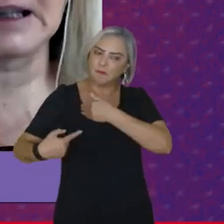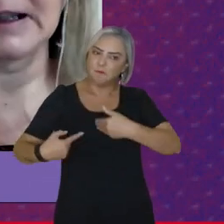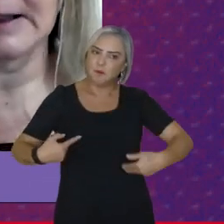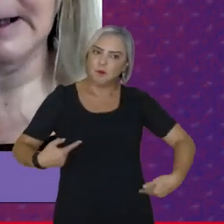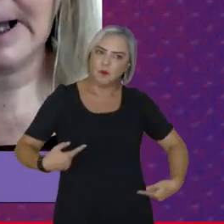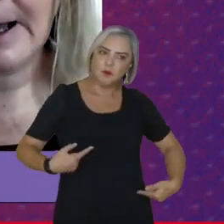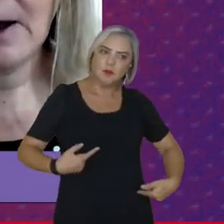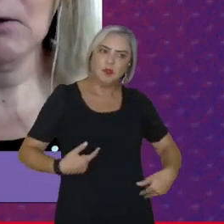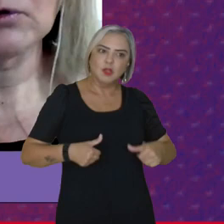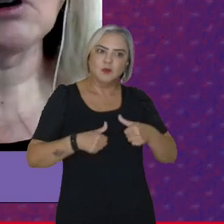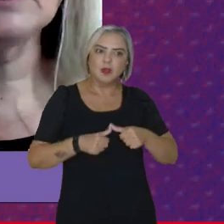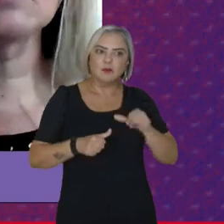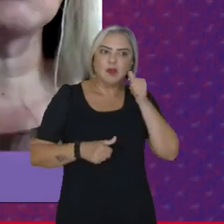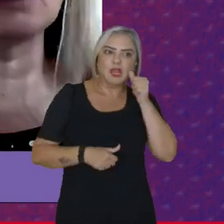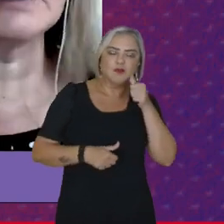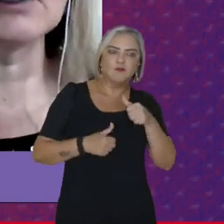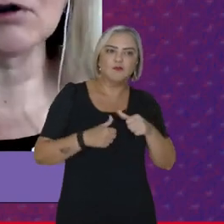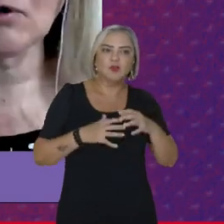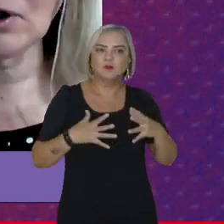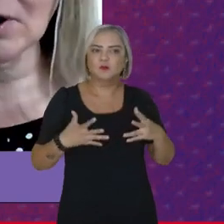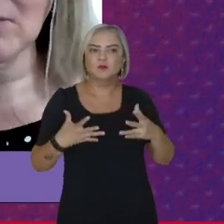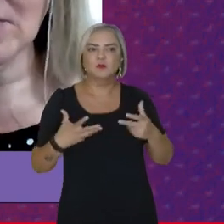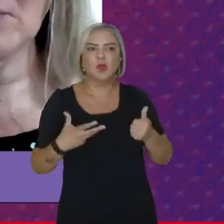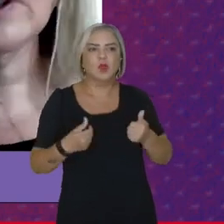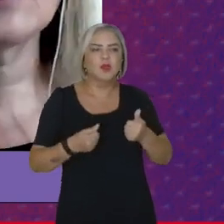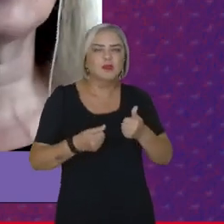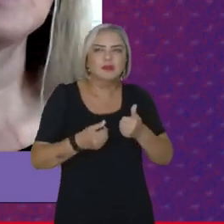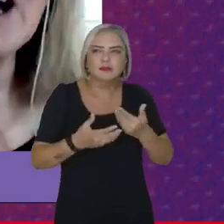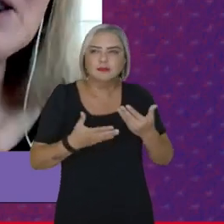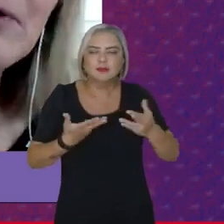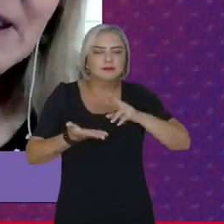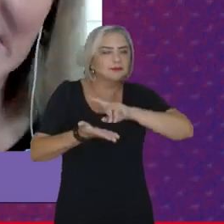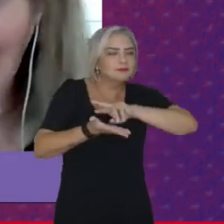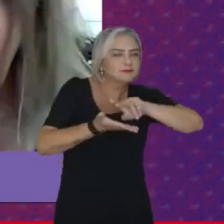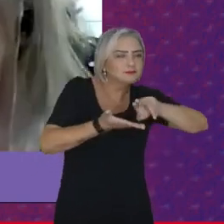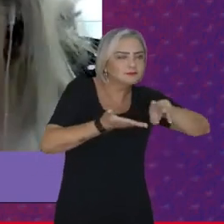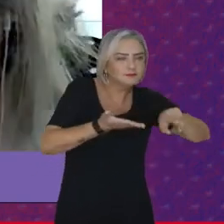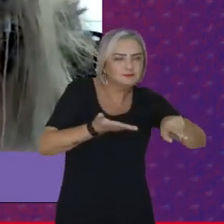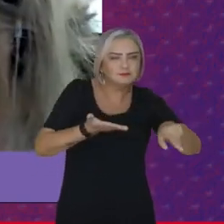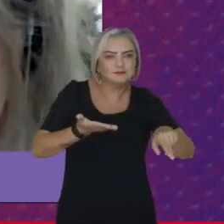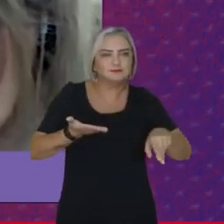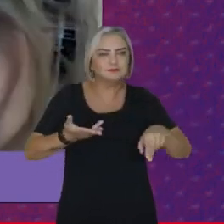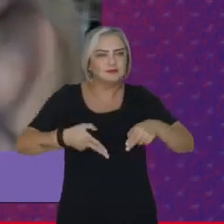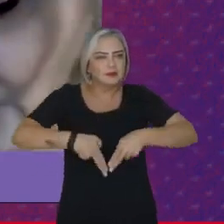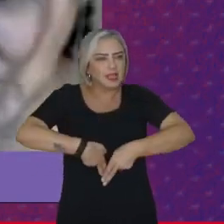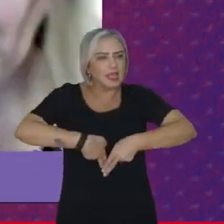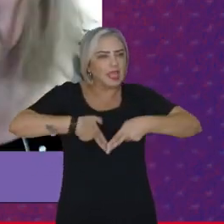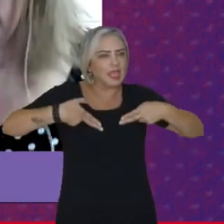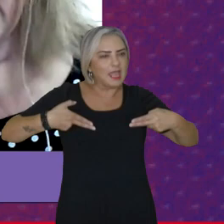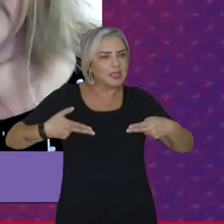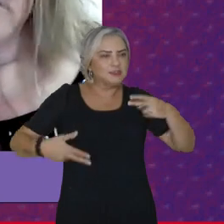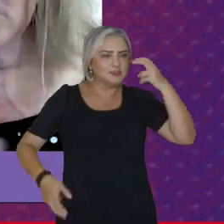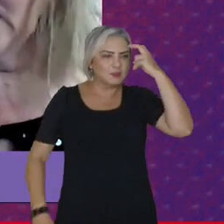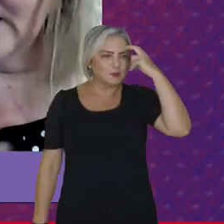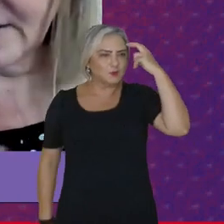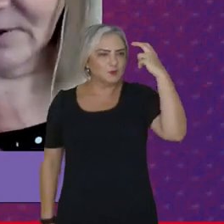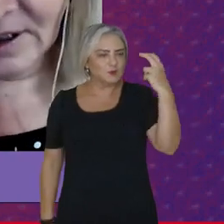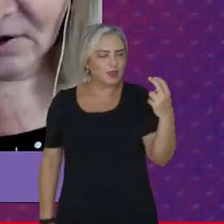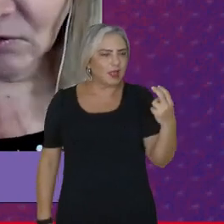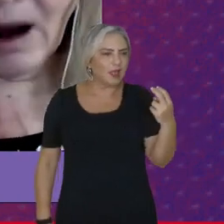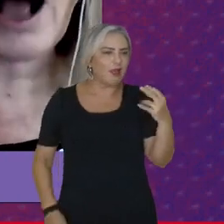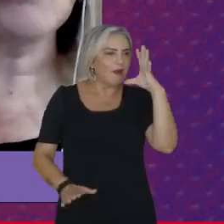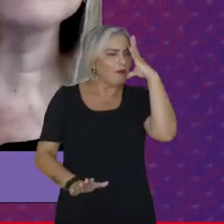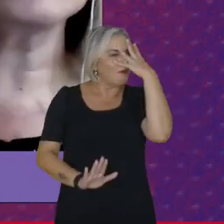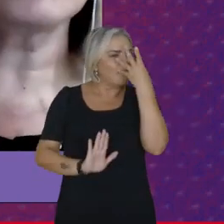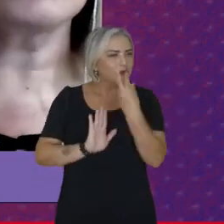não fique, né? Com toda a sua, dentro de toda a sua diversidade étnica, cultural, de